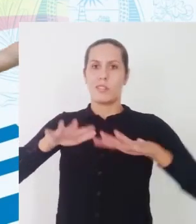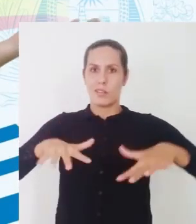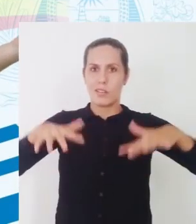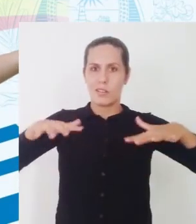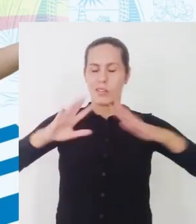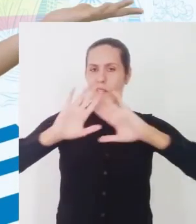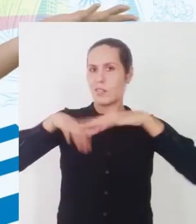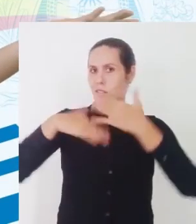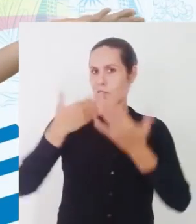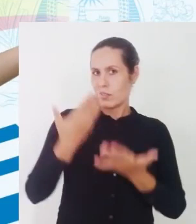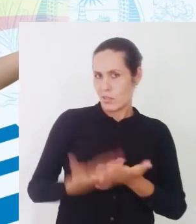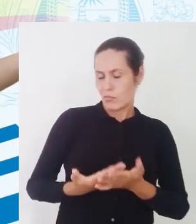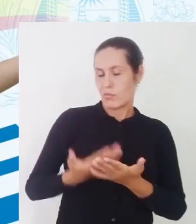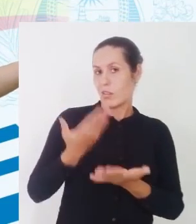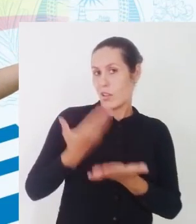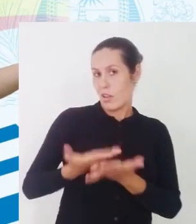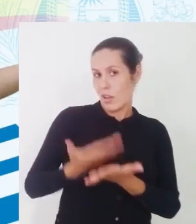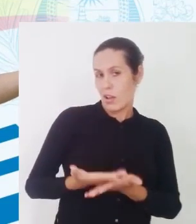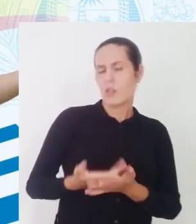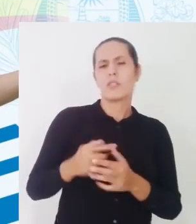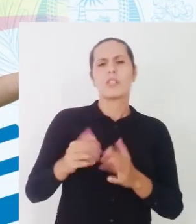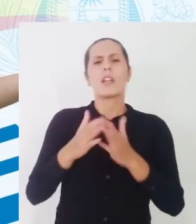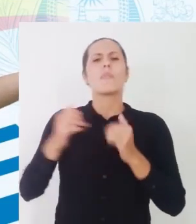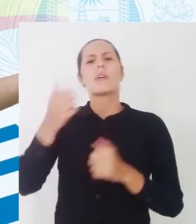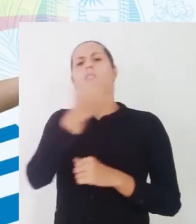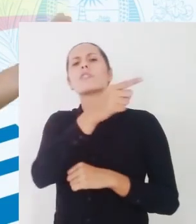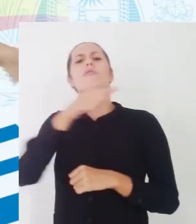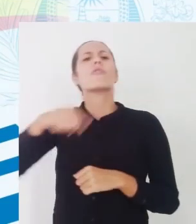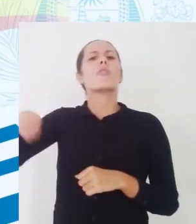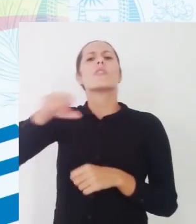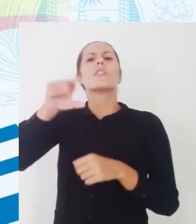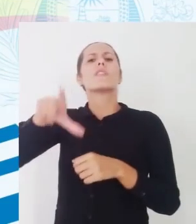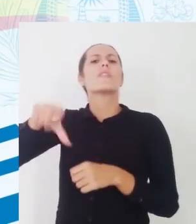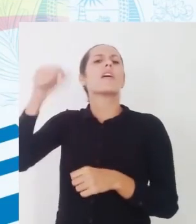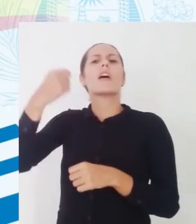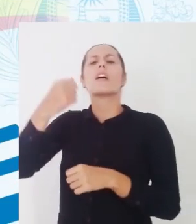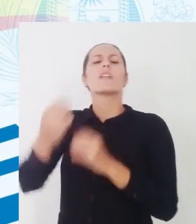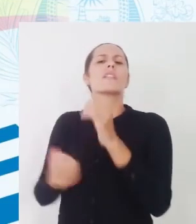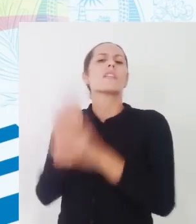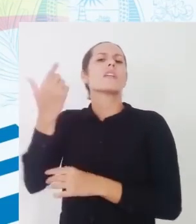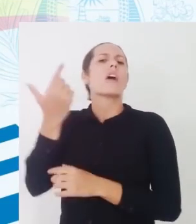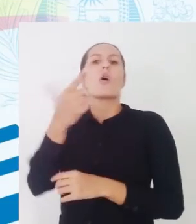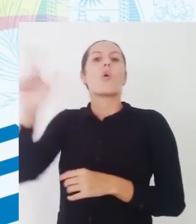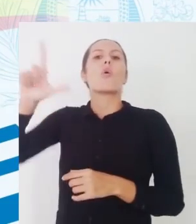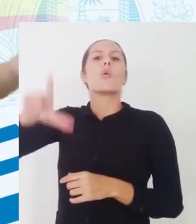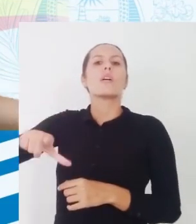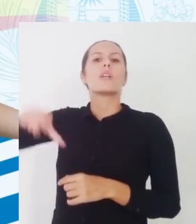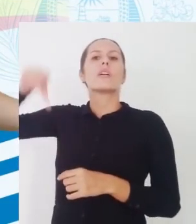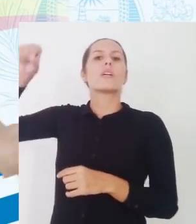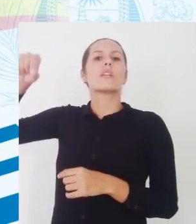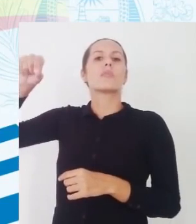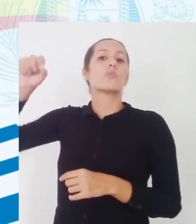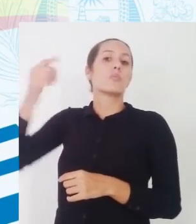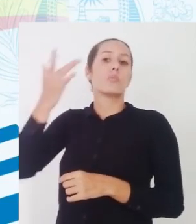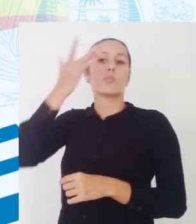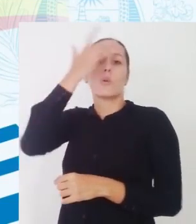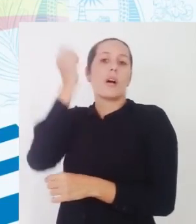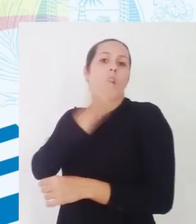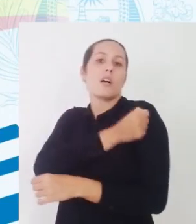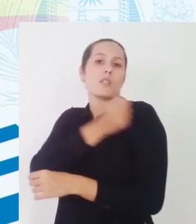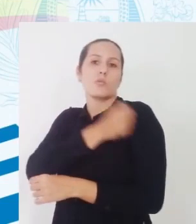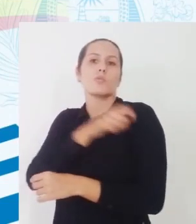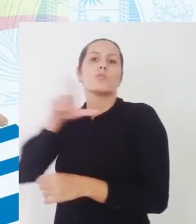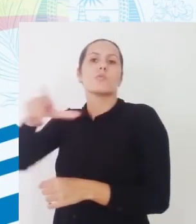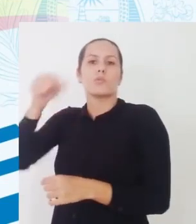trabalhado a Assembleia Escolar com vocês em sala de aula, que ele peça para que vocês realizem outra e façam uma eleição em sala para